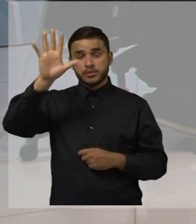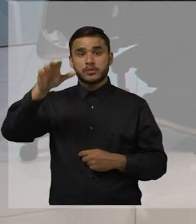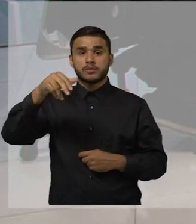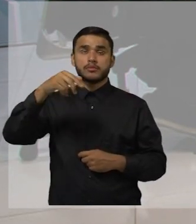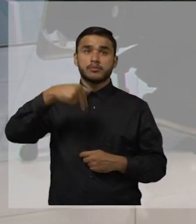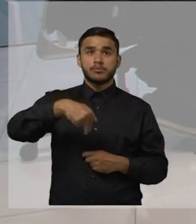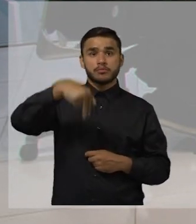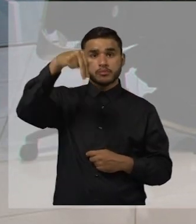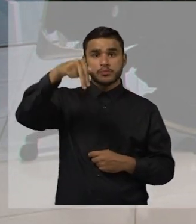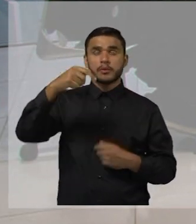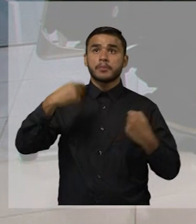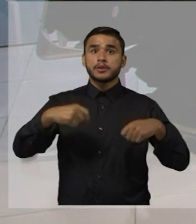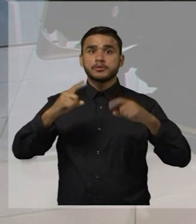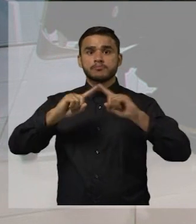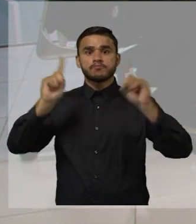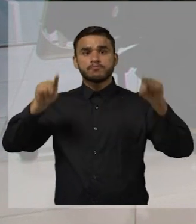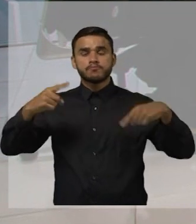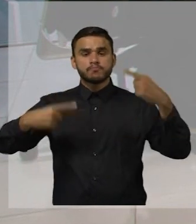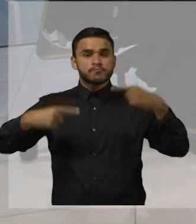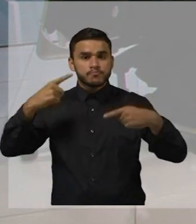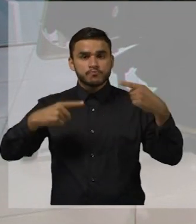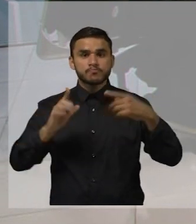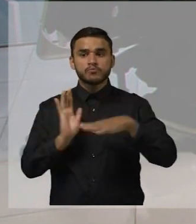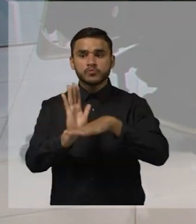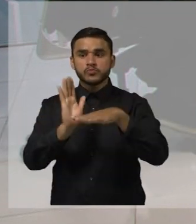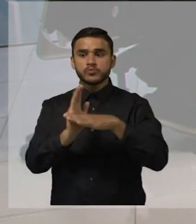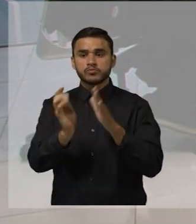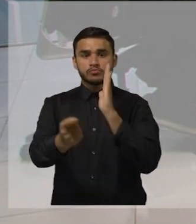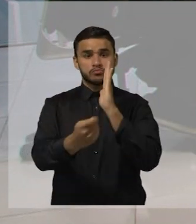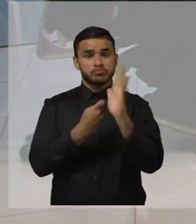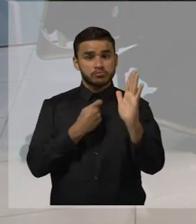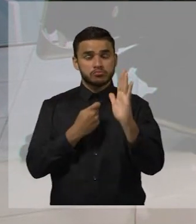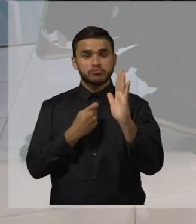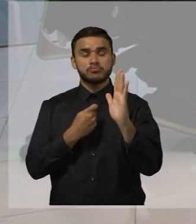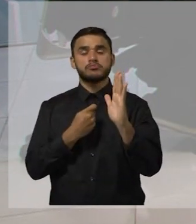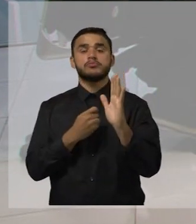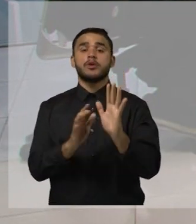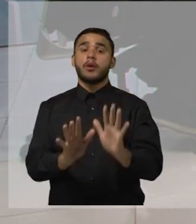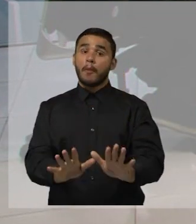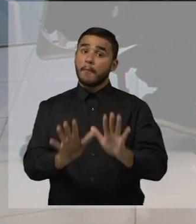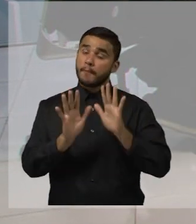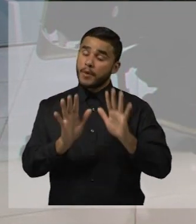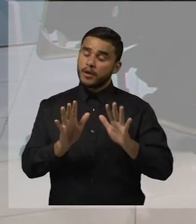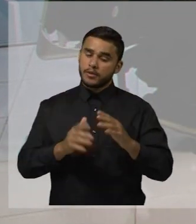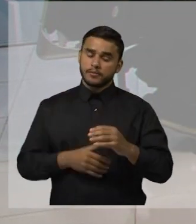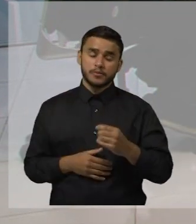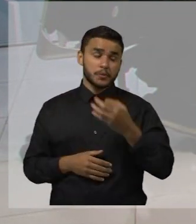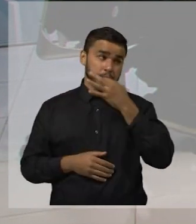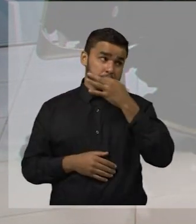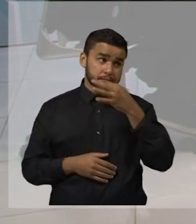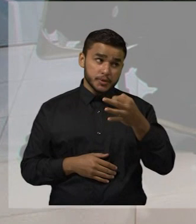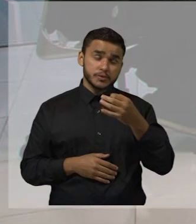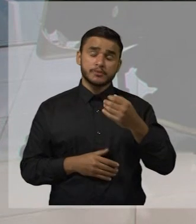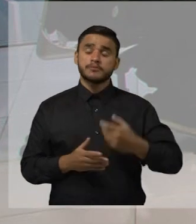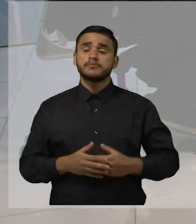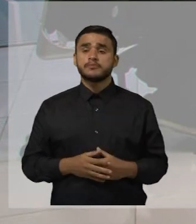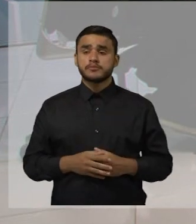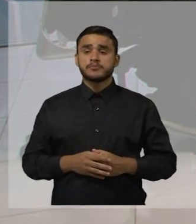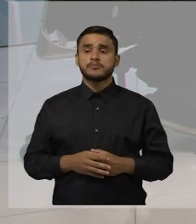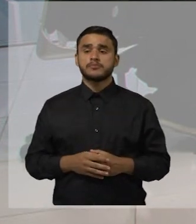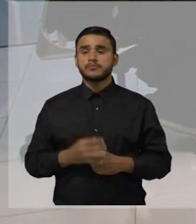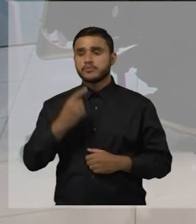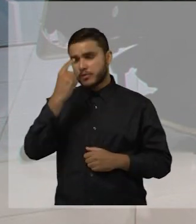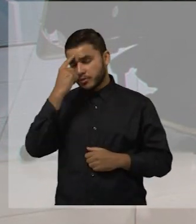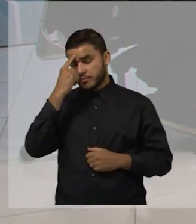levado pela questão de que o Nordeste merece uma atenção política especial, sancionou. Mas